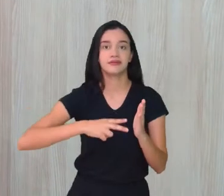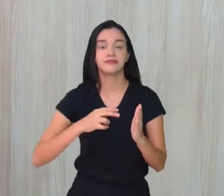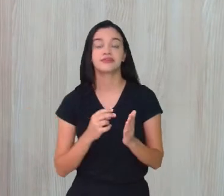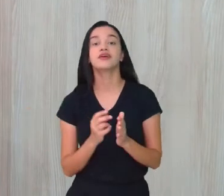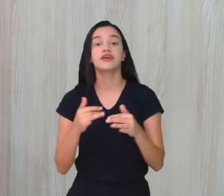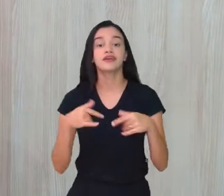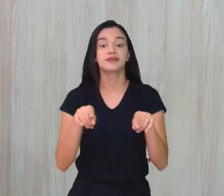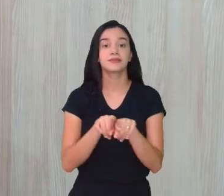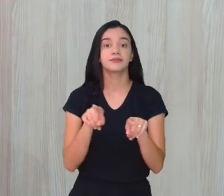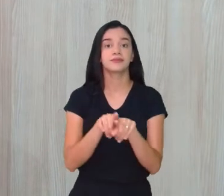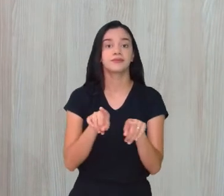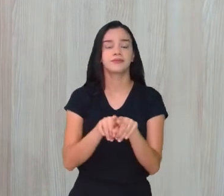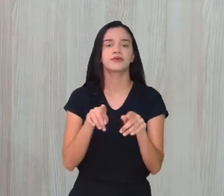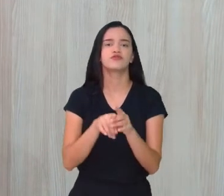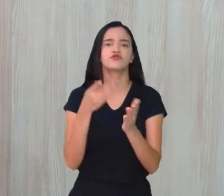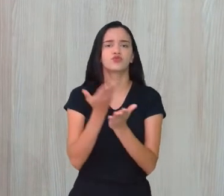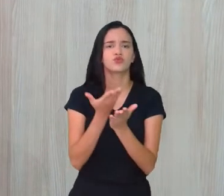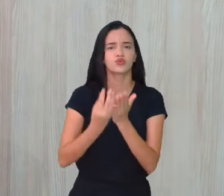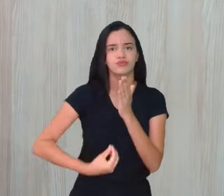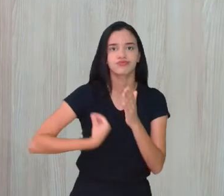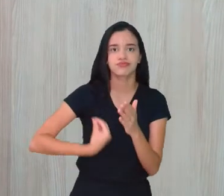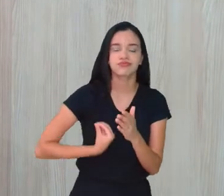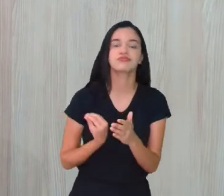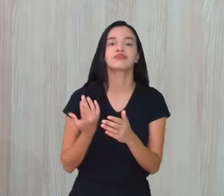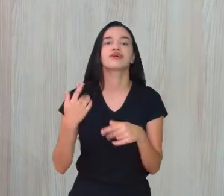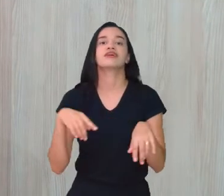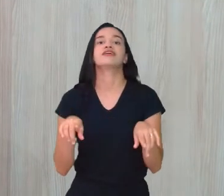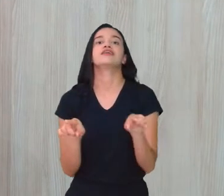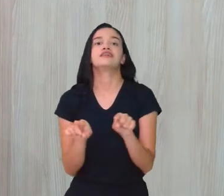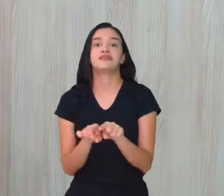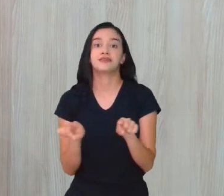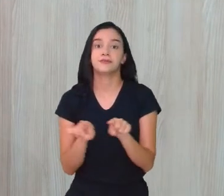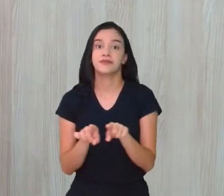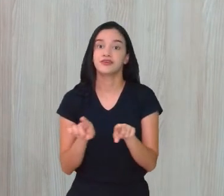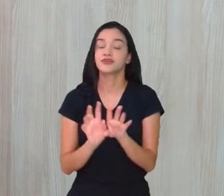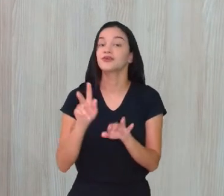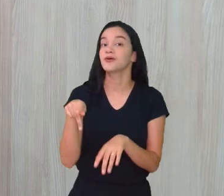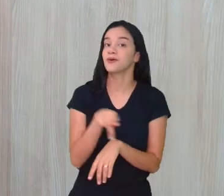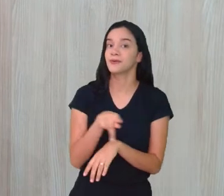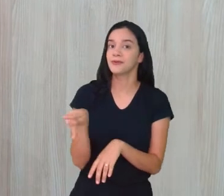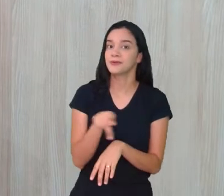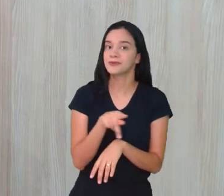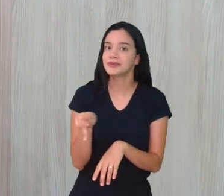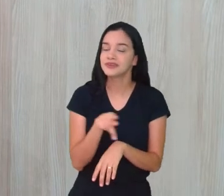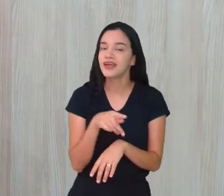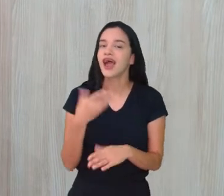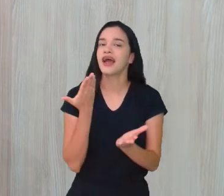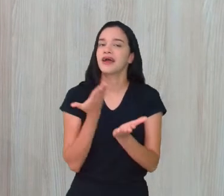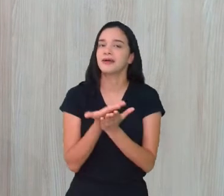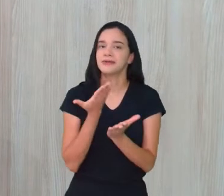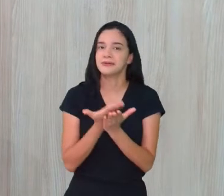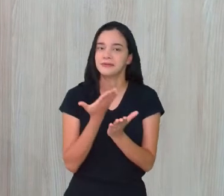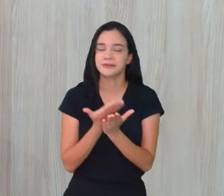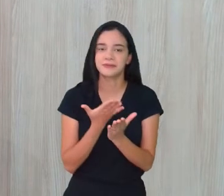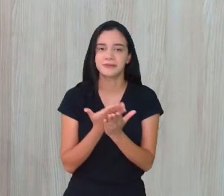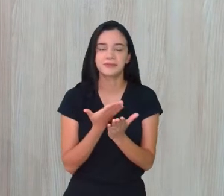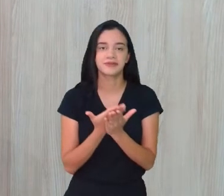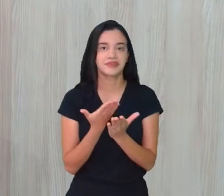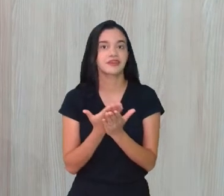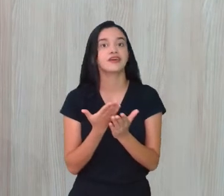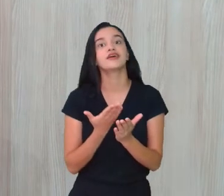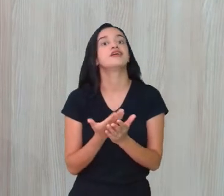que vai trabalhar isso com vocês ao vivo. E enquanto o professor Gilson está dando a aulinha dele,